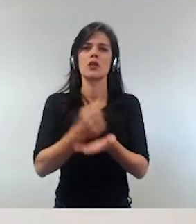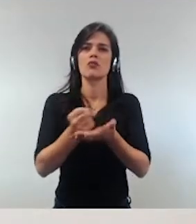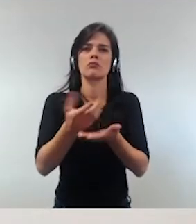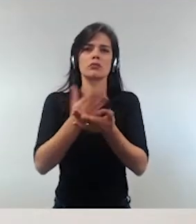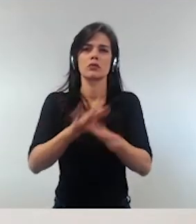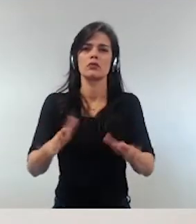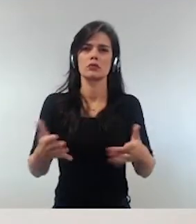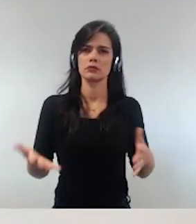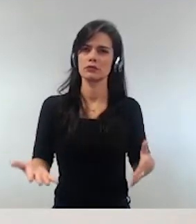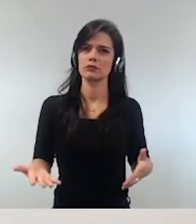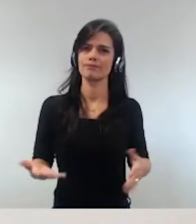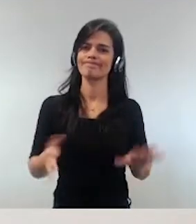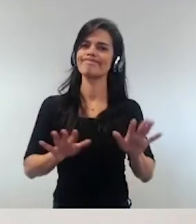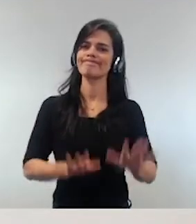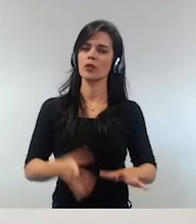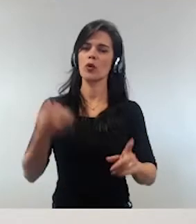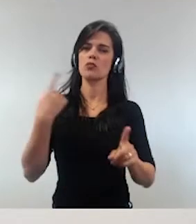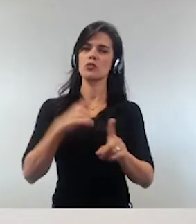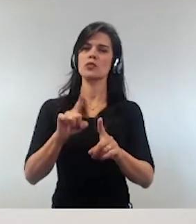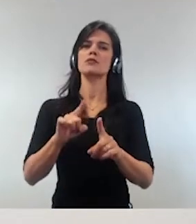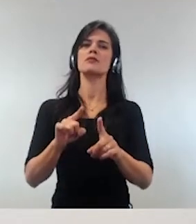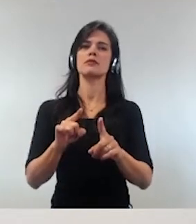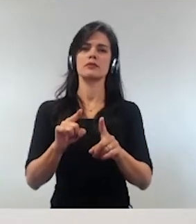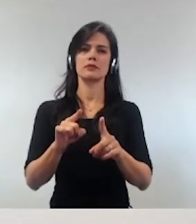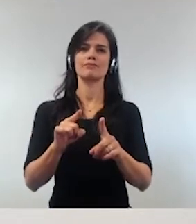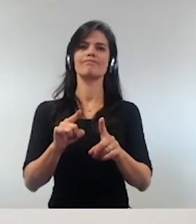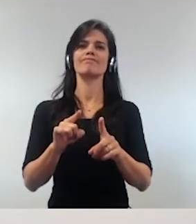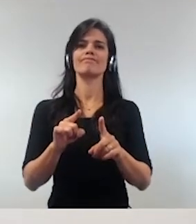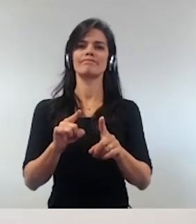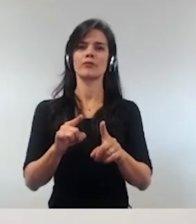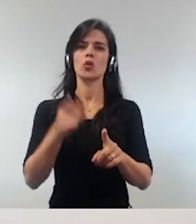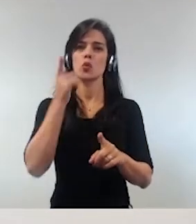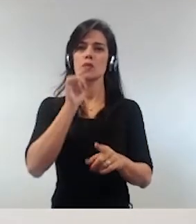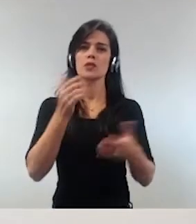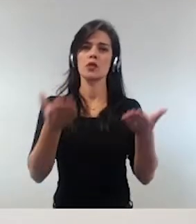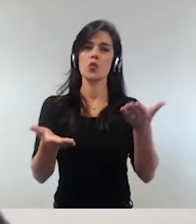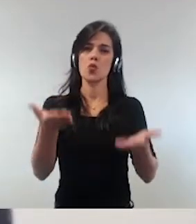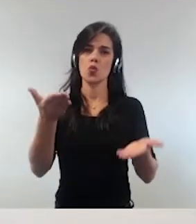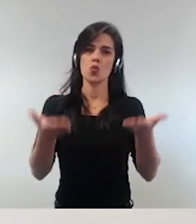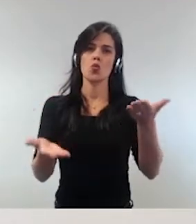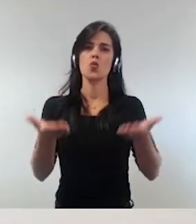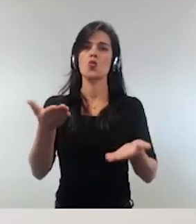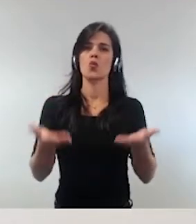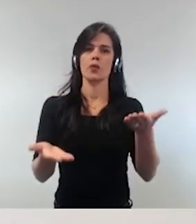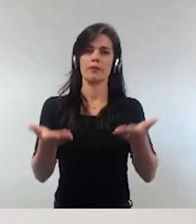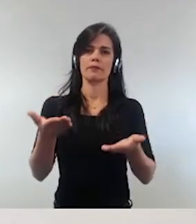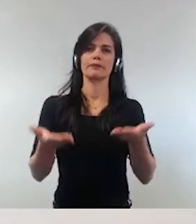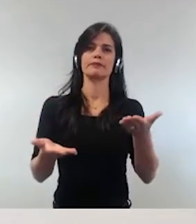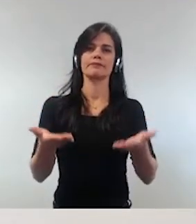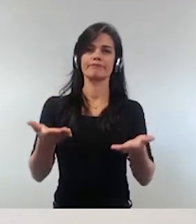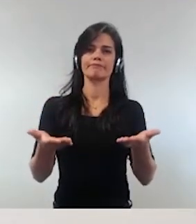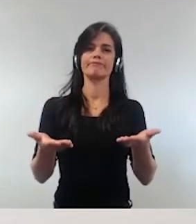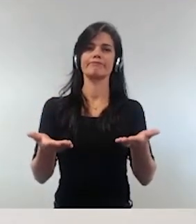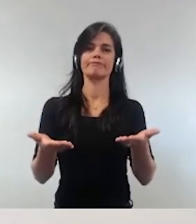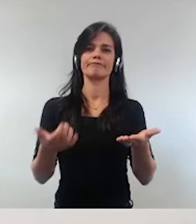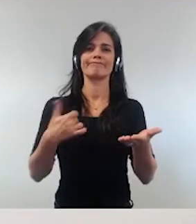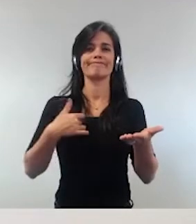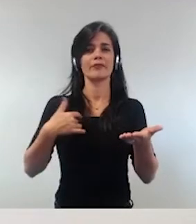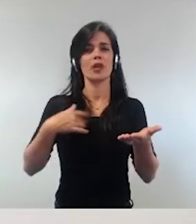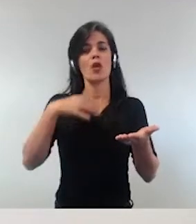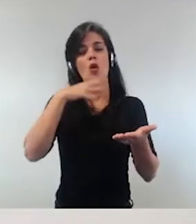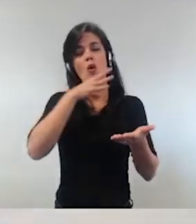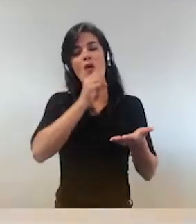equilíbrio vai ser um grande desafio, e para servir como instrumento para isso tudo, eu não vejo